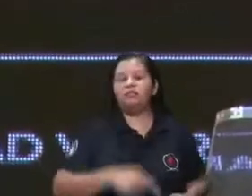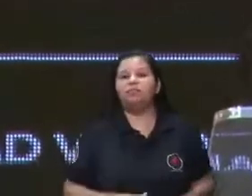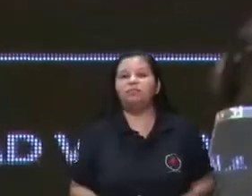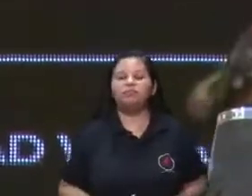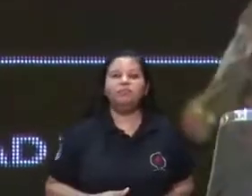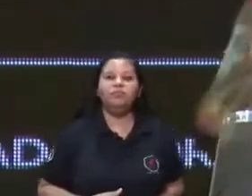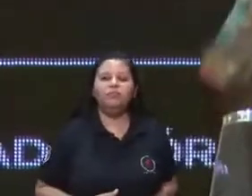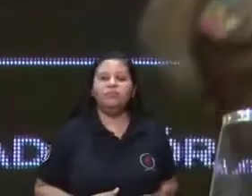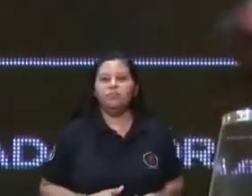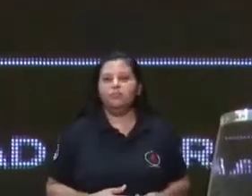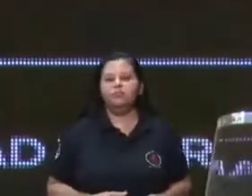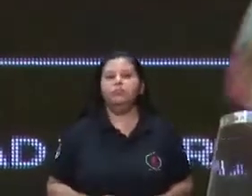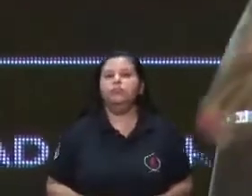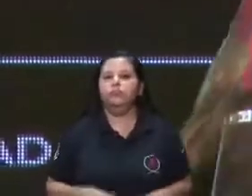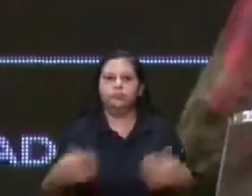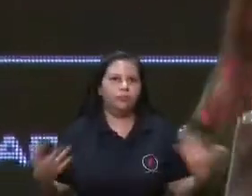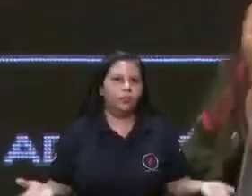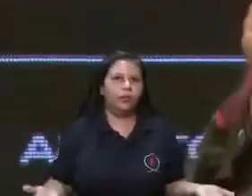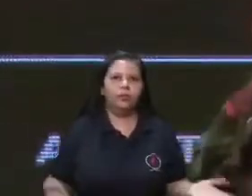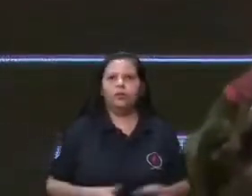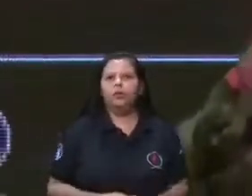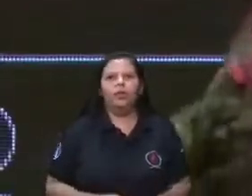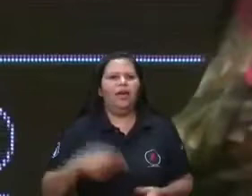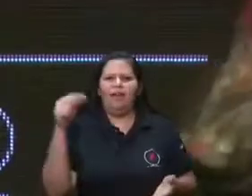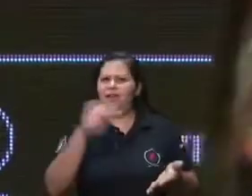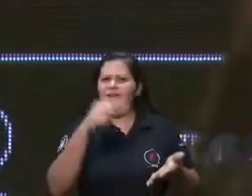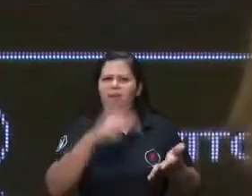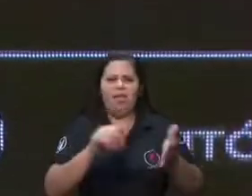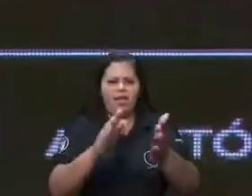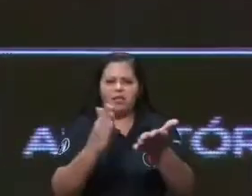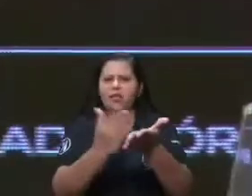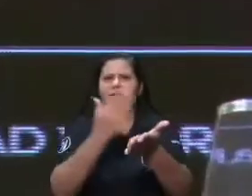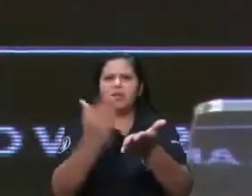Gente, não existe livro como esse.